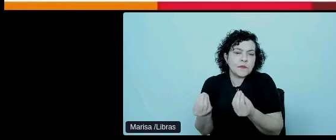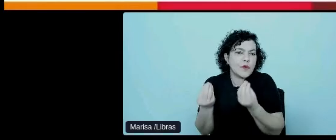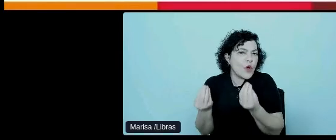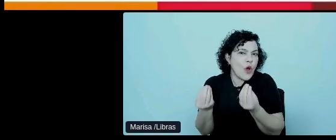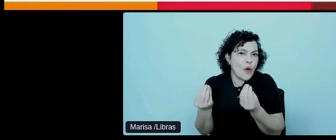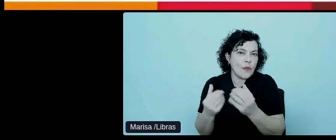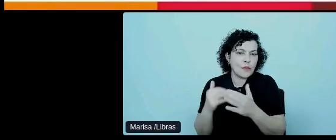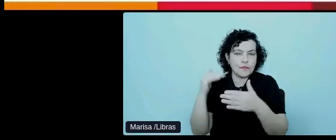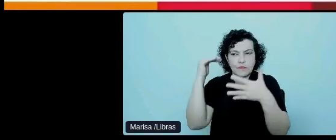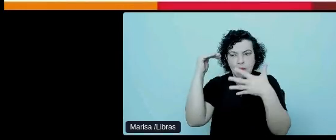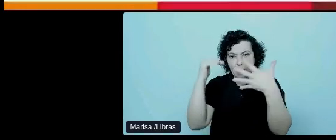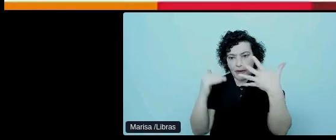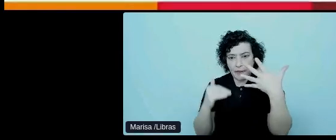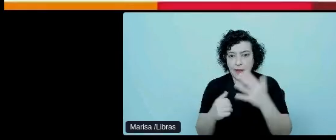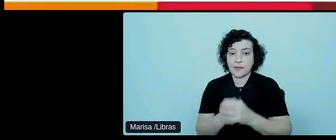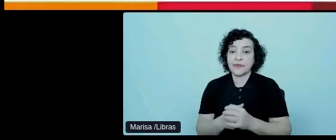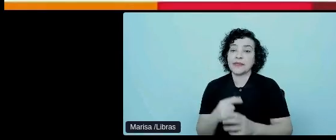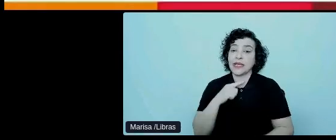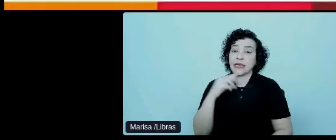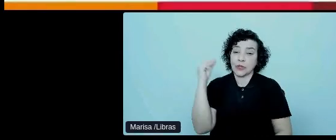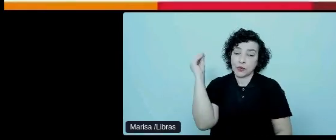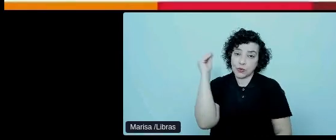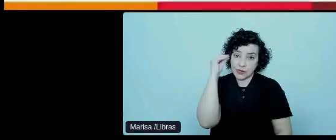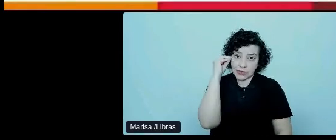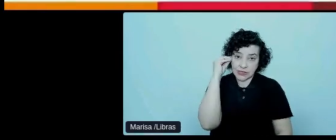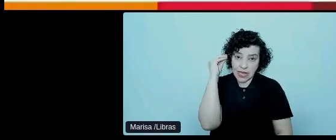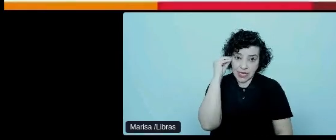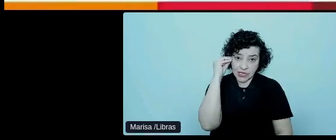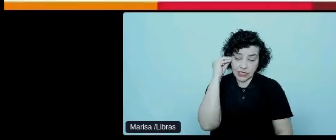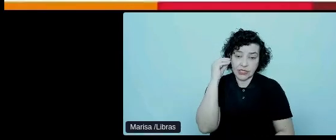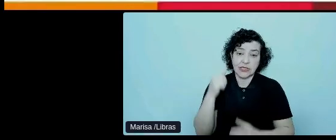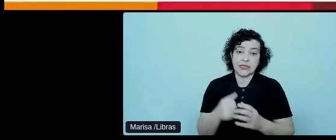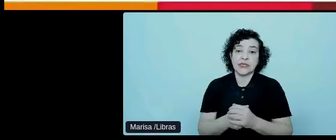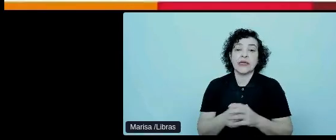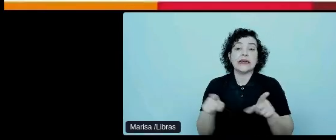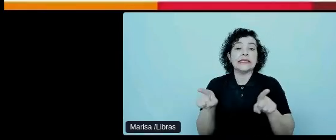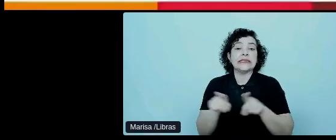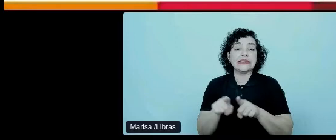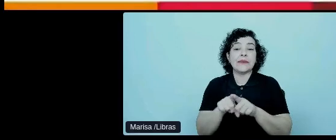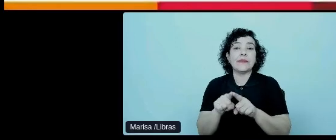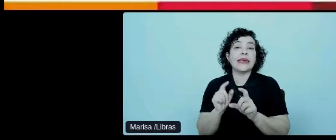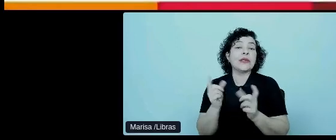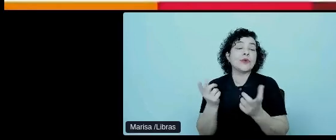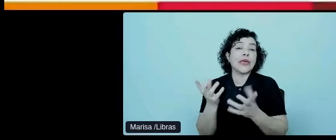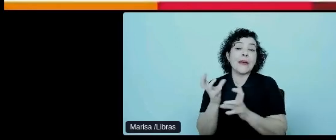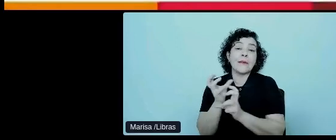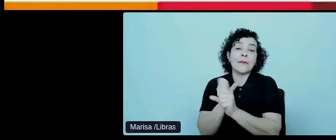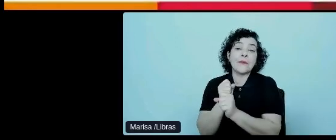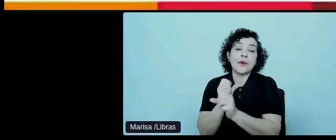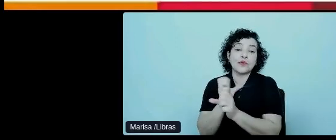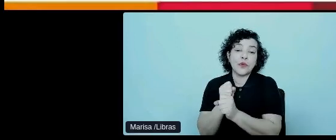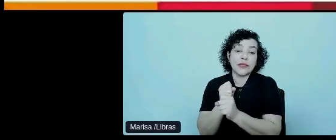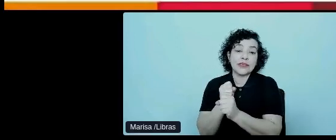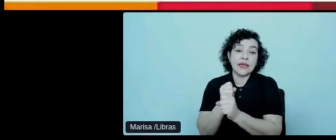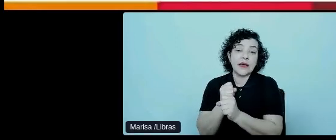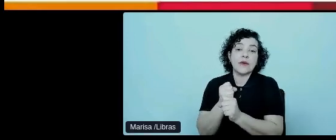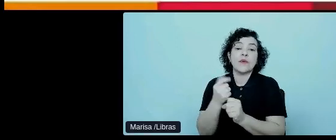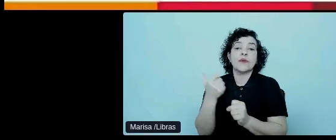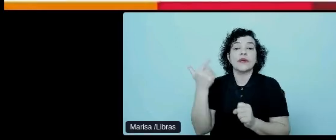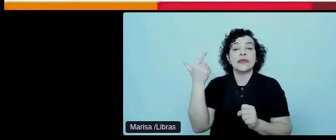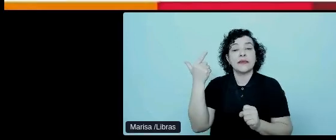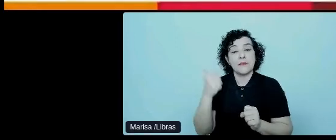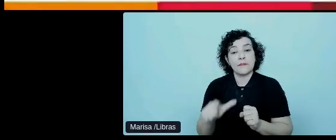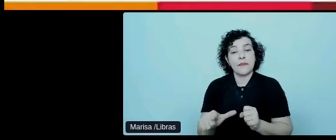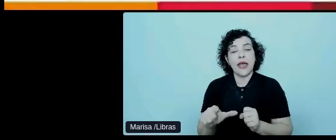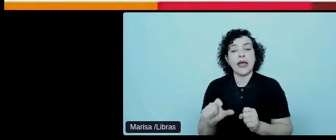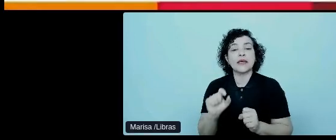tudo? Então, eu tenho os testes que eu tenho que fazer, a pontuação do teste e tendo essa pontuação,